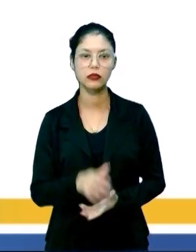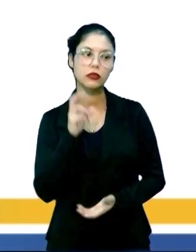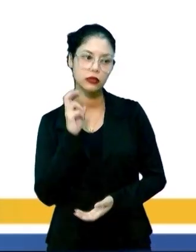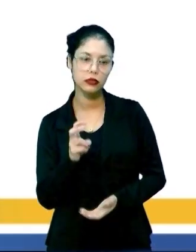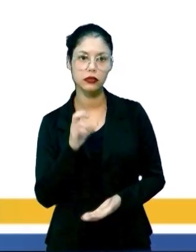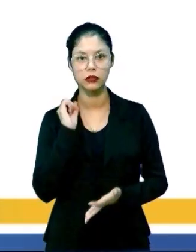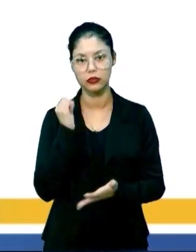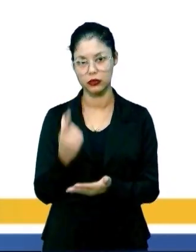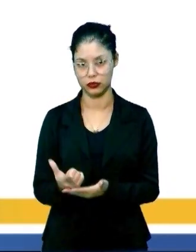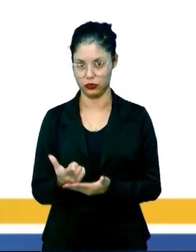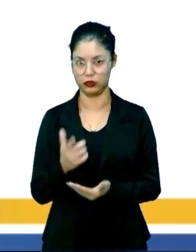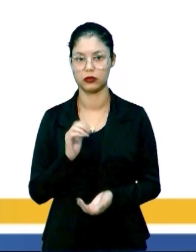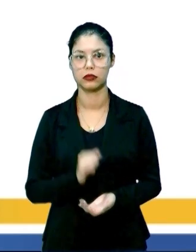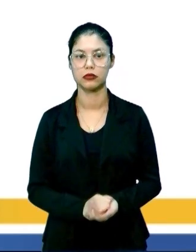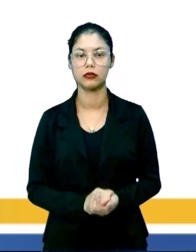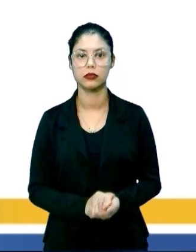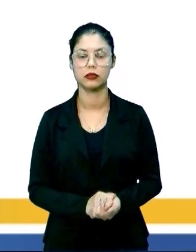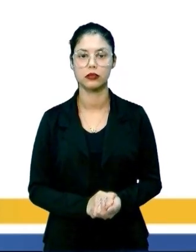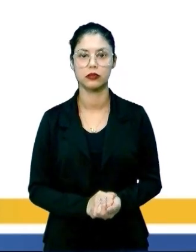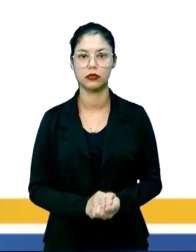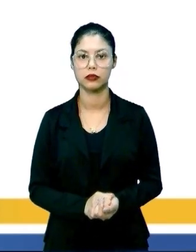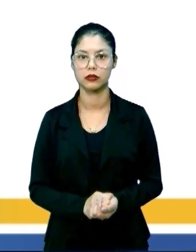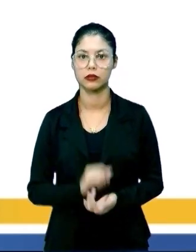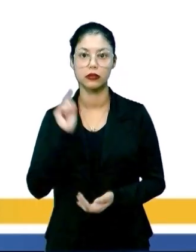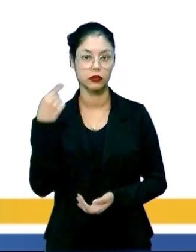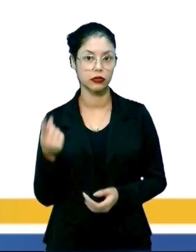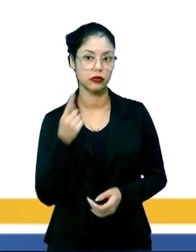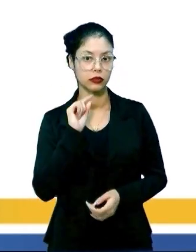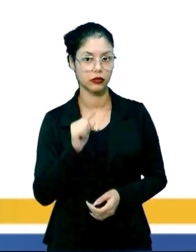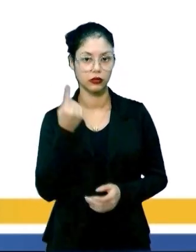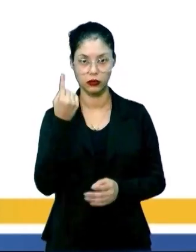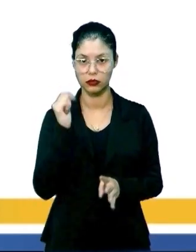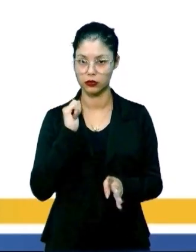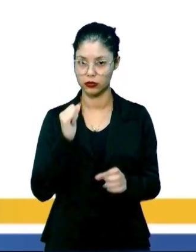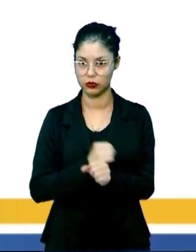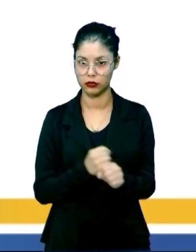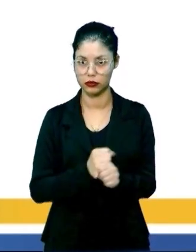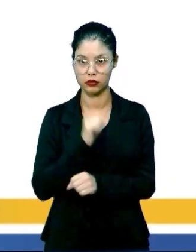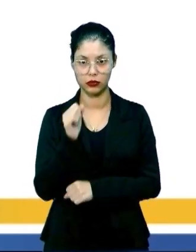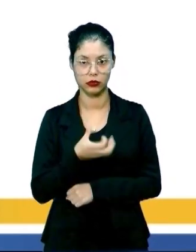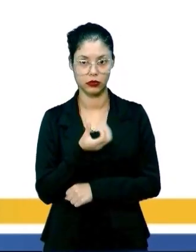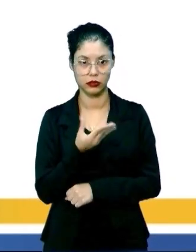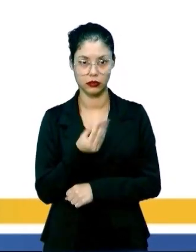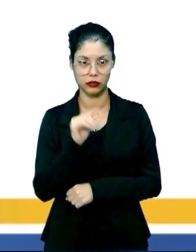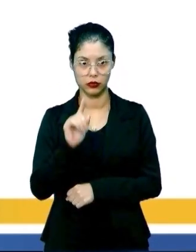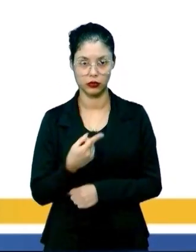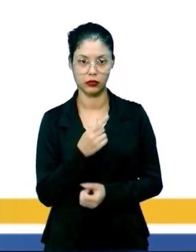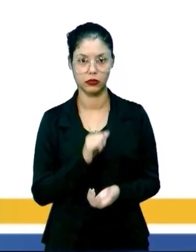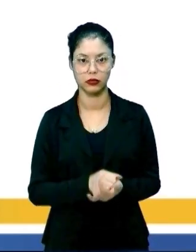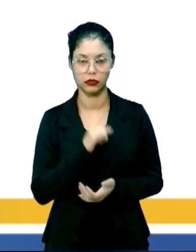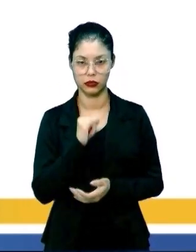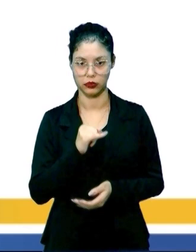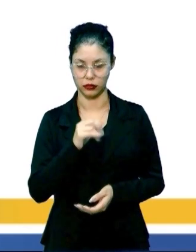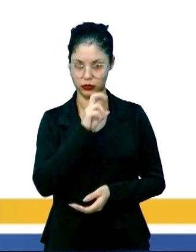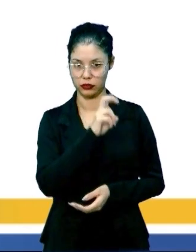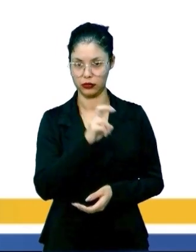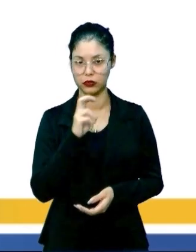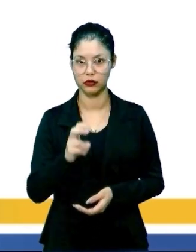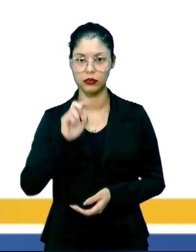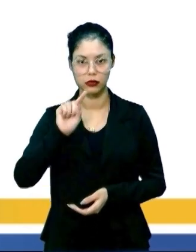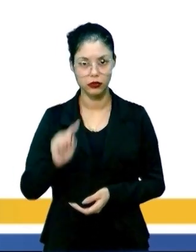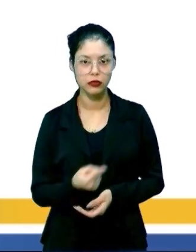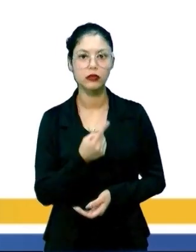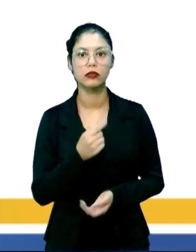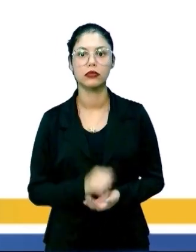Opção 5, pagamento a prazo dali a 1 ano no valor de 60 mil. Se Arthur aplicasse